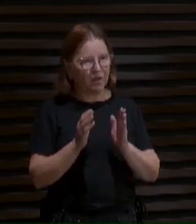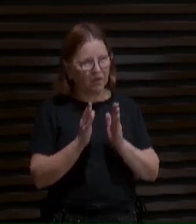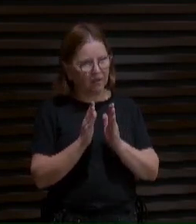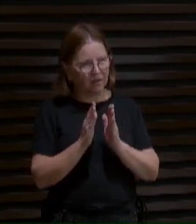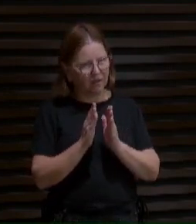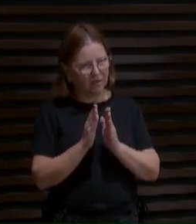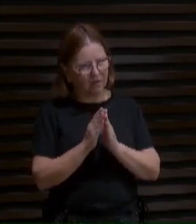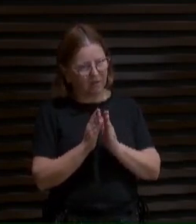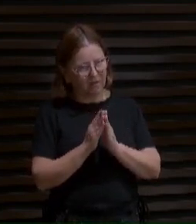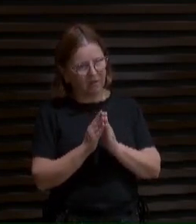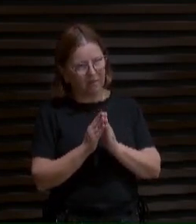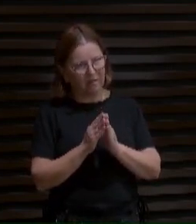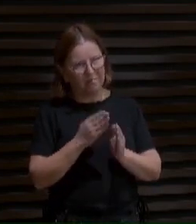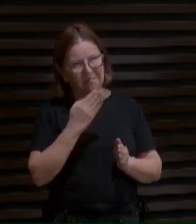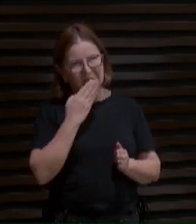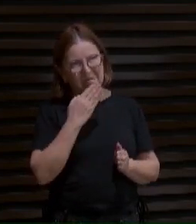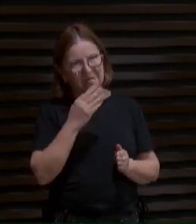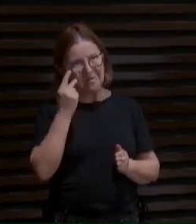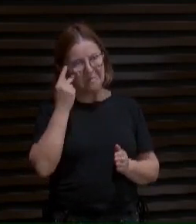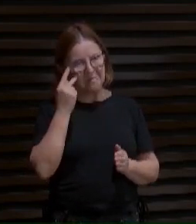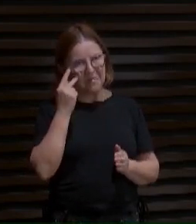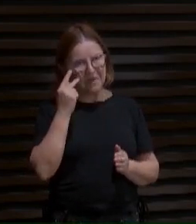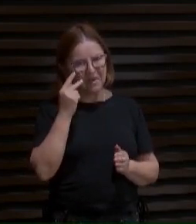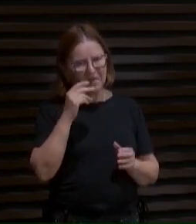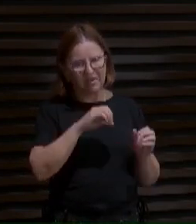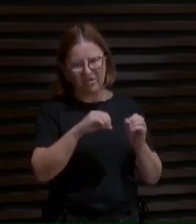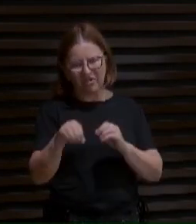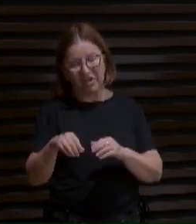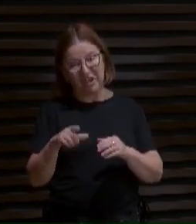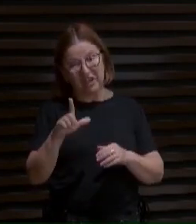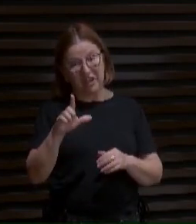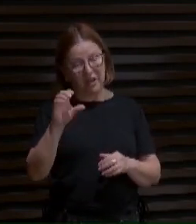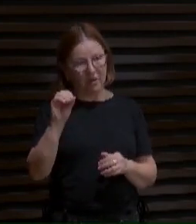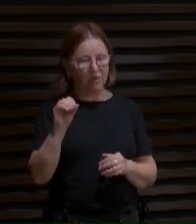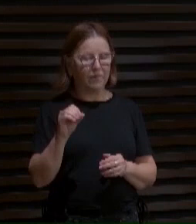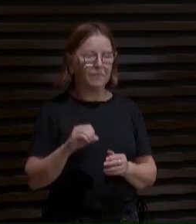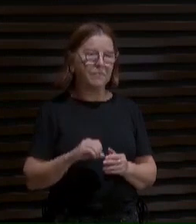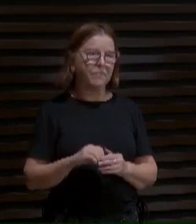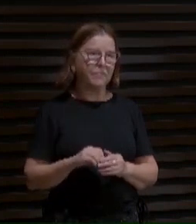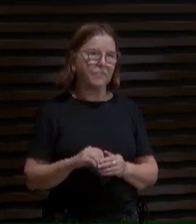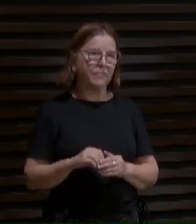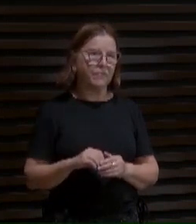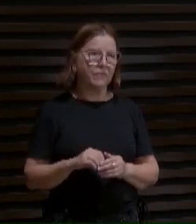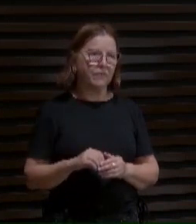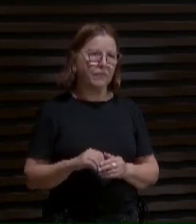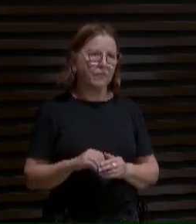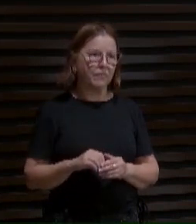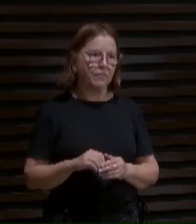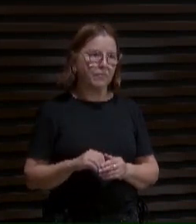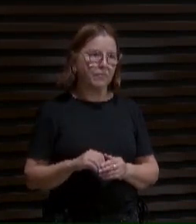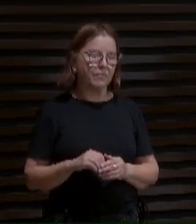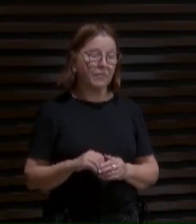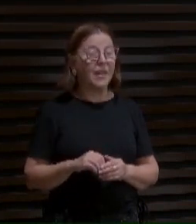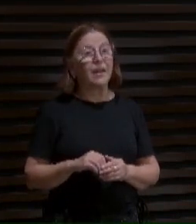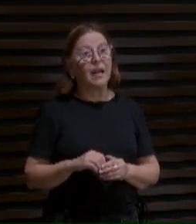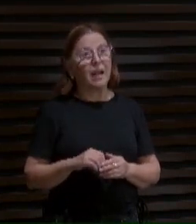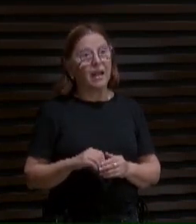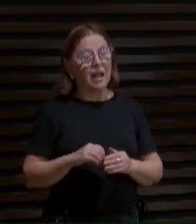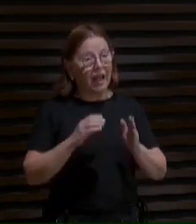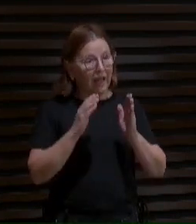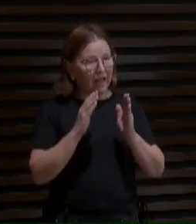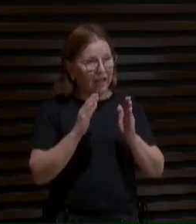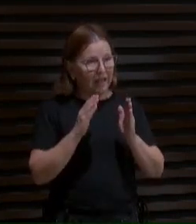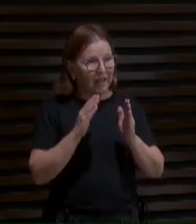aqui. E ele orou e pediu a Deus que se tivesse 50 pessoas naquela